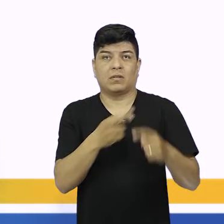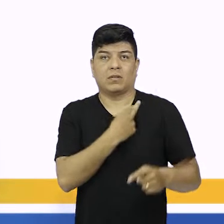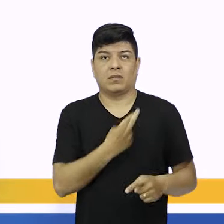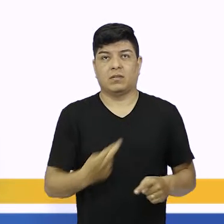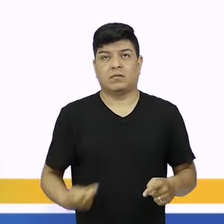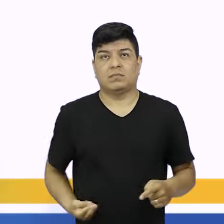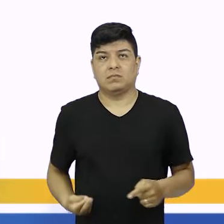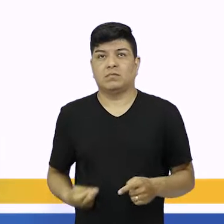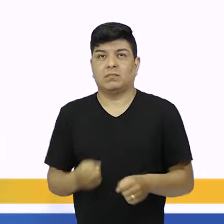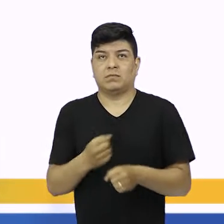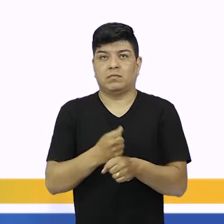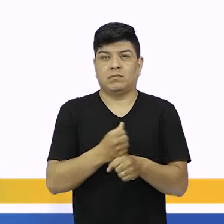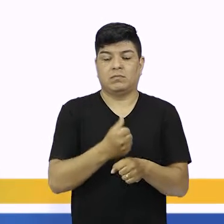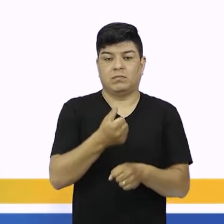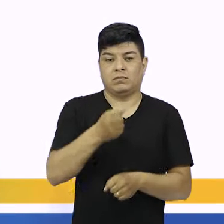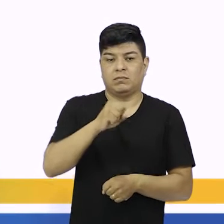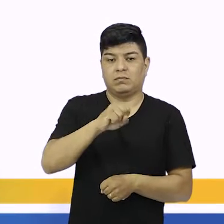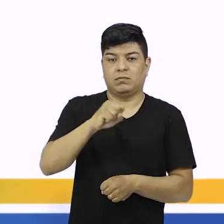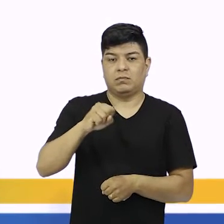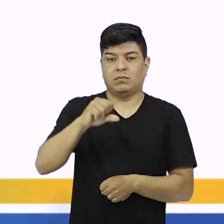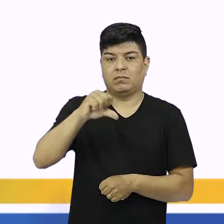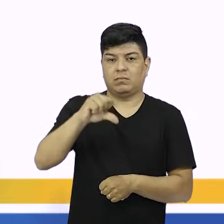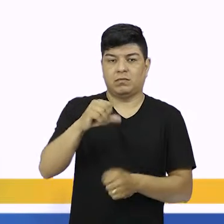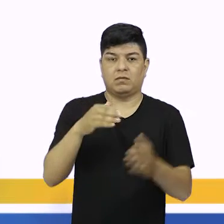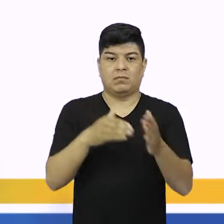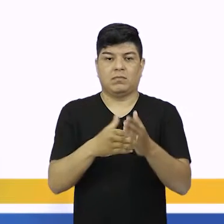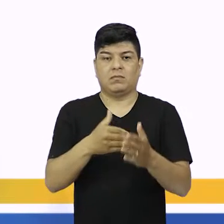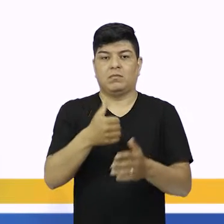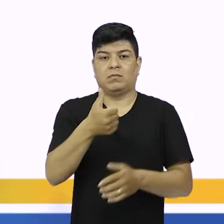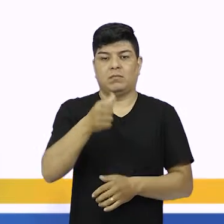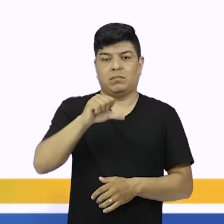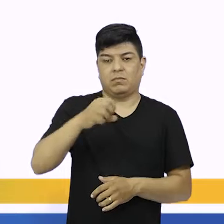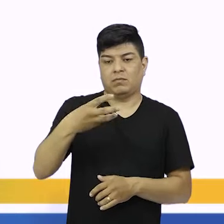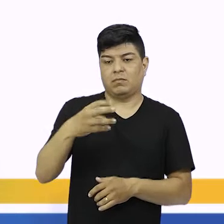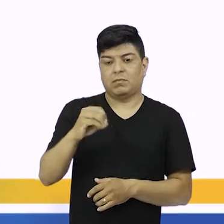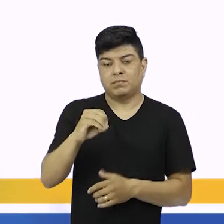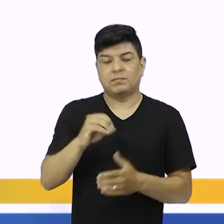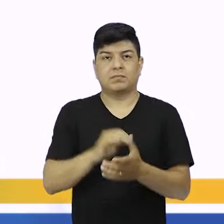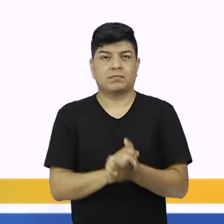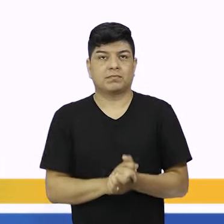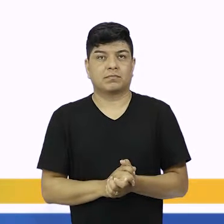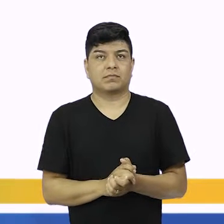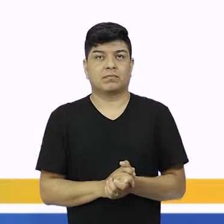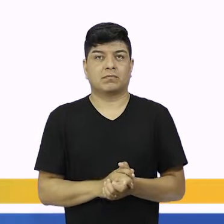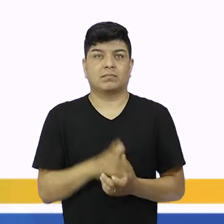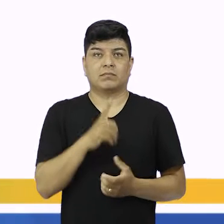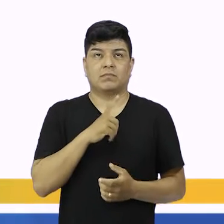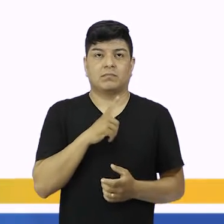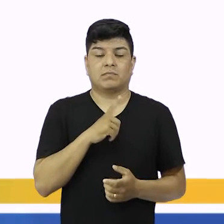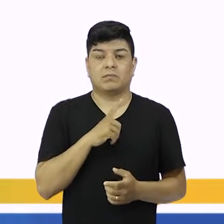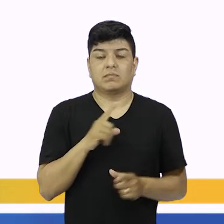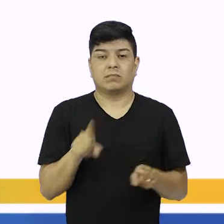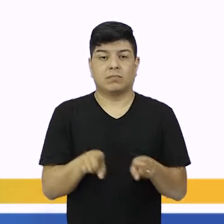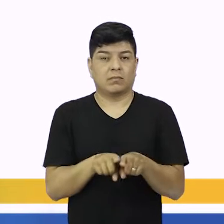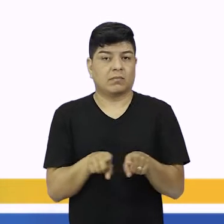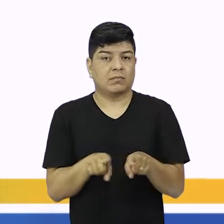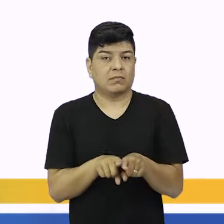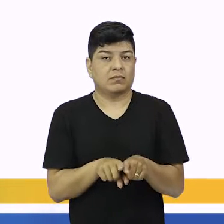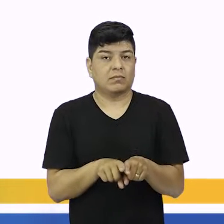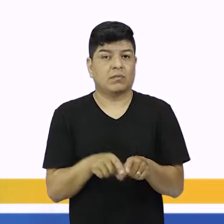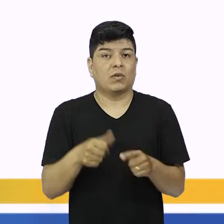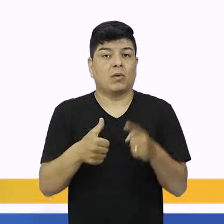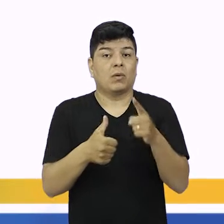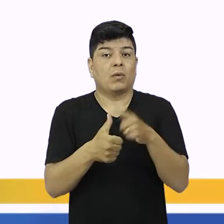como eu disse, que ela vai de 1889 a 1930. Aí, pessoal, a gente vai ter, então,